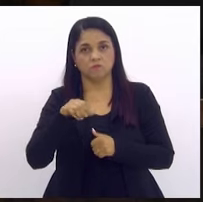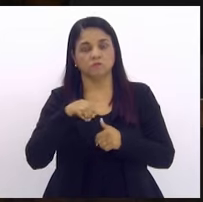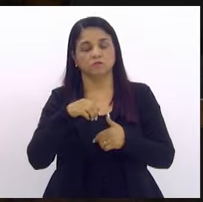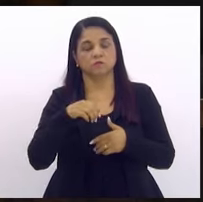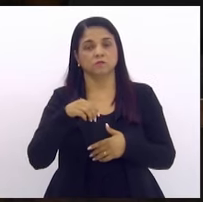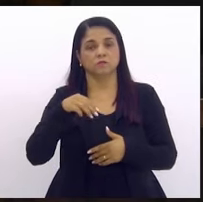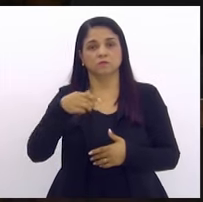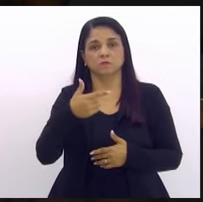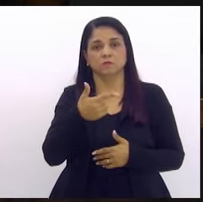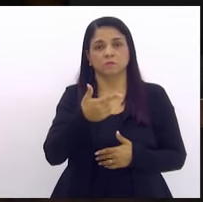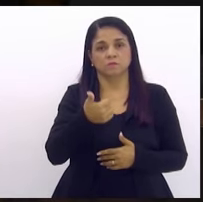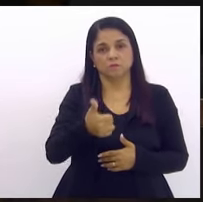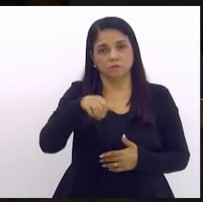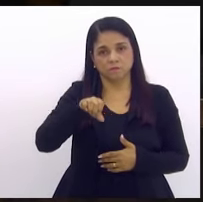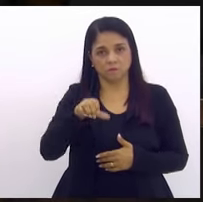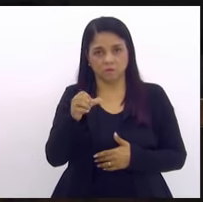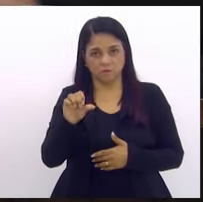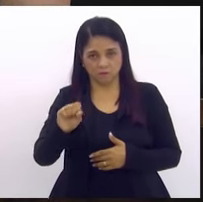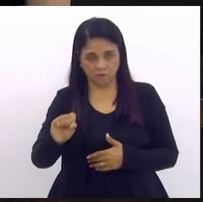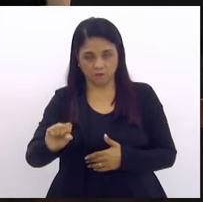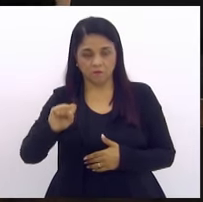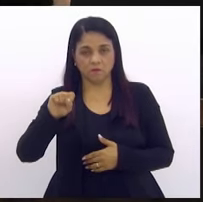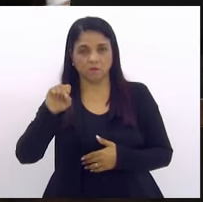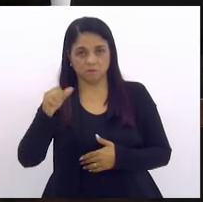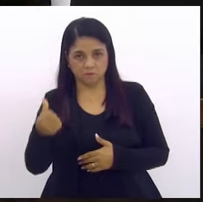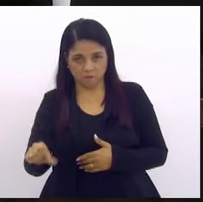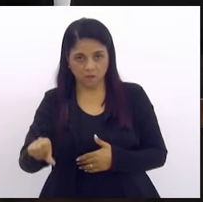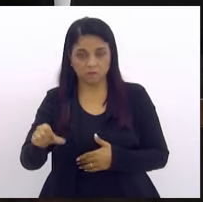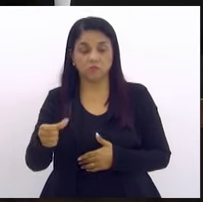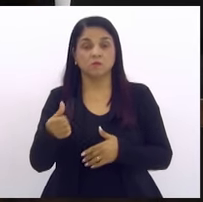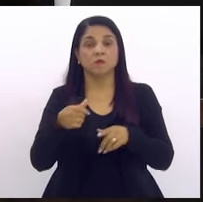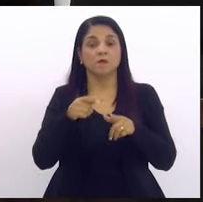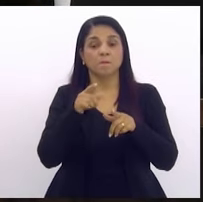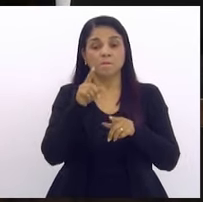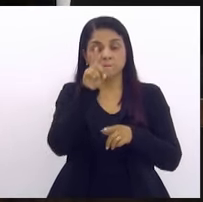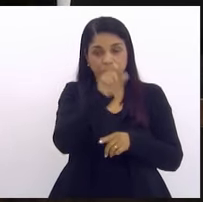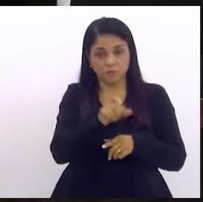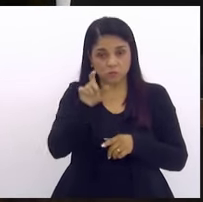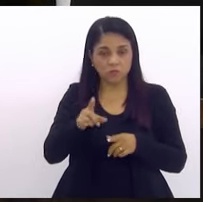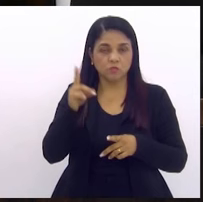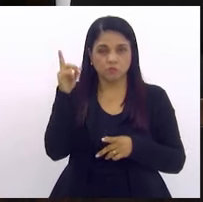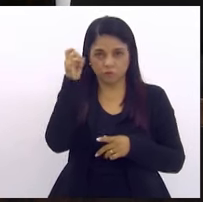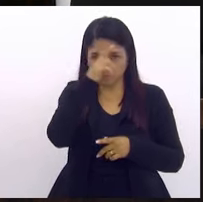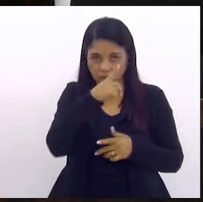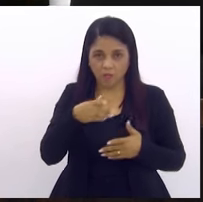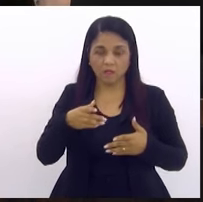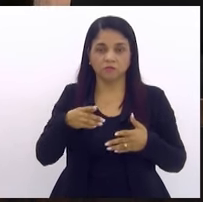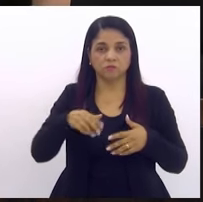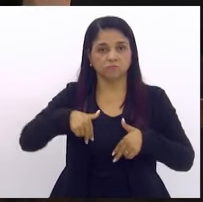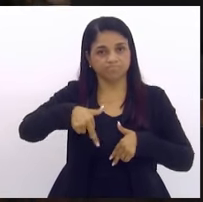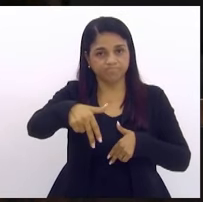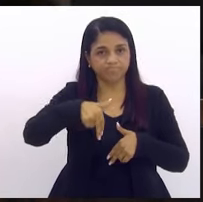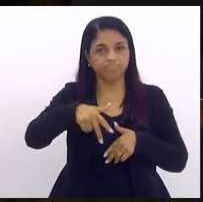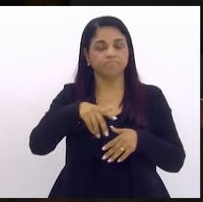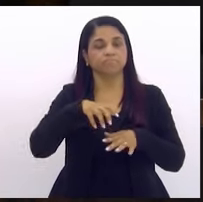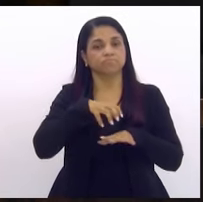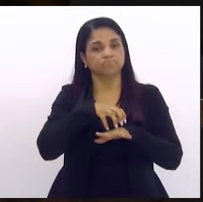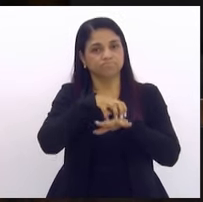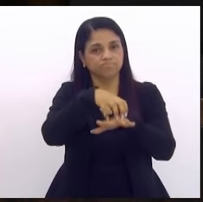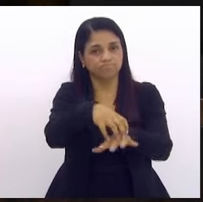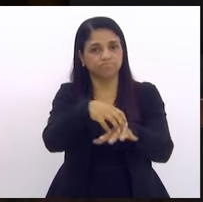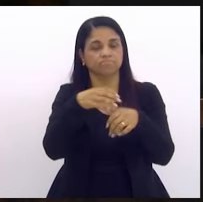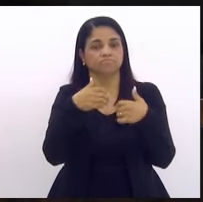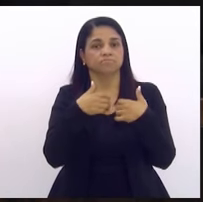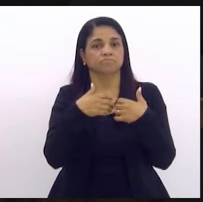garantir a boa acessibilidade de pessoas com dificuldade de locomoção no transporte coletivo rodoviário na forma que